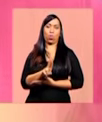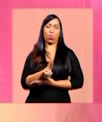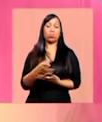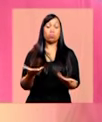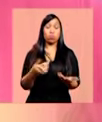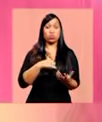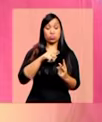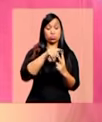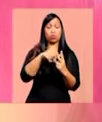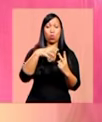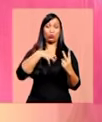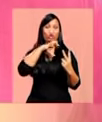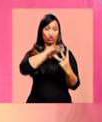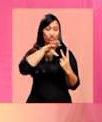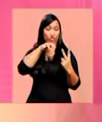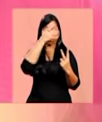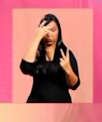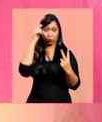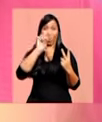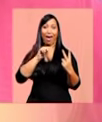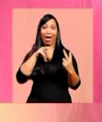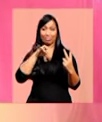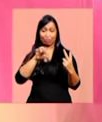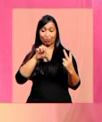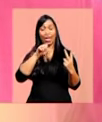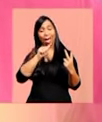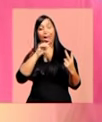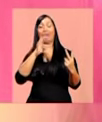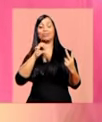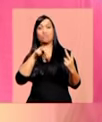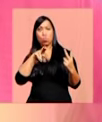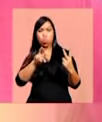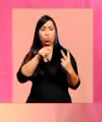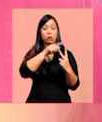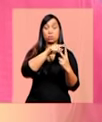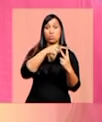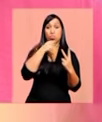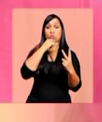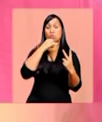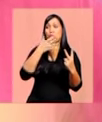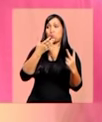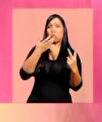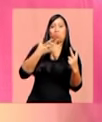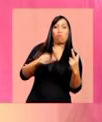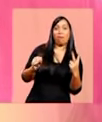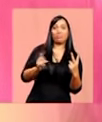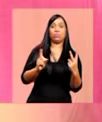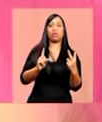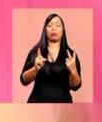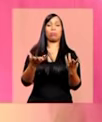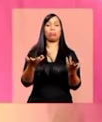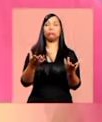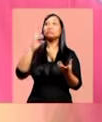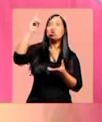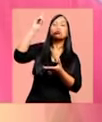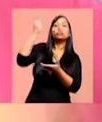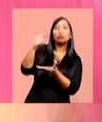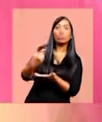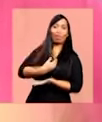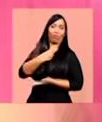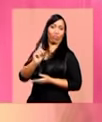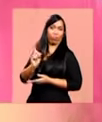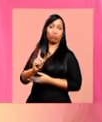exercício. Conheço dois tipos de ateus. O ateu que nega a existência, portanto, ele crê na ausência de